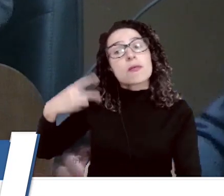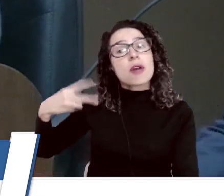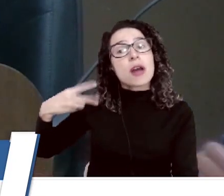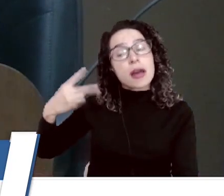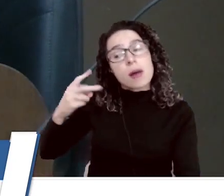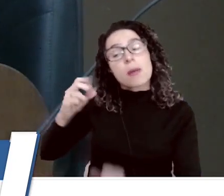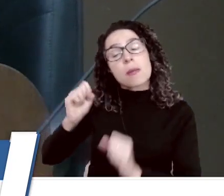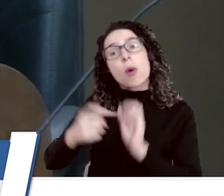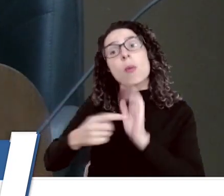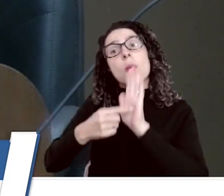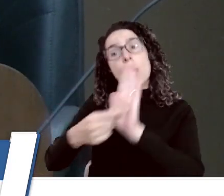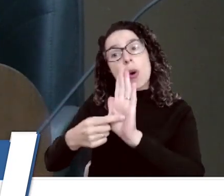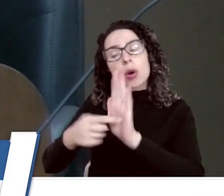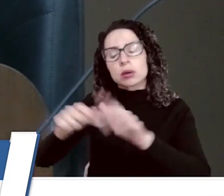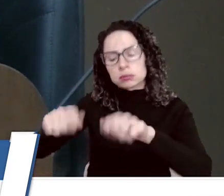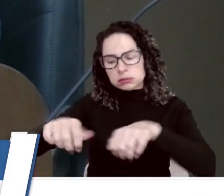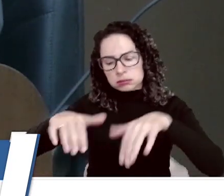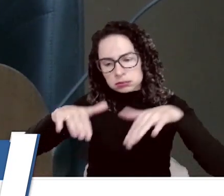dessa sessão plenária,